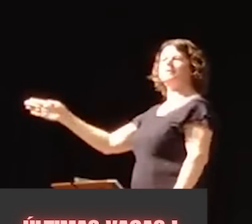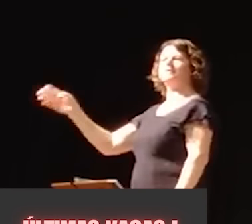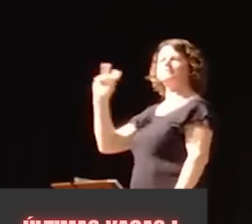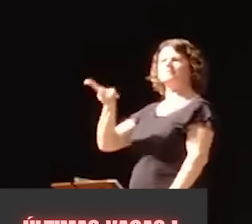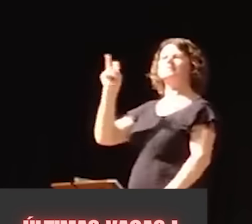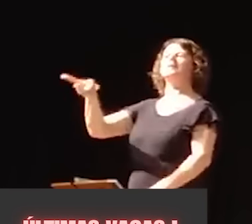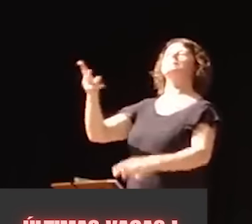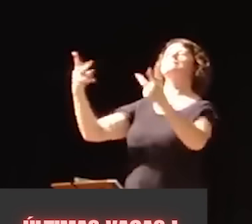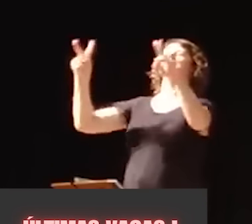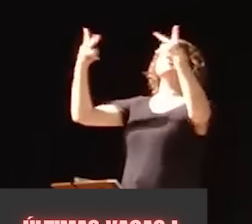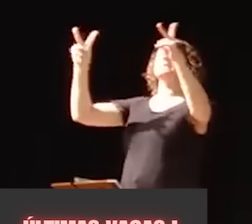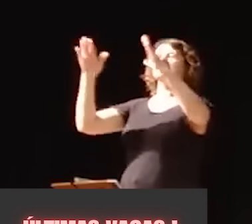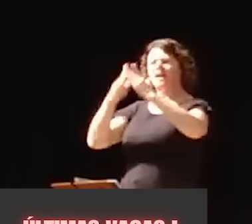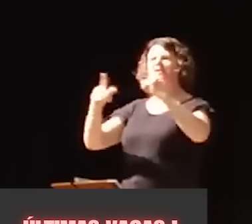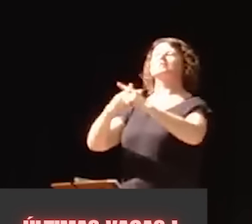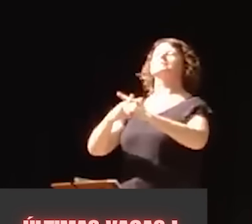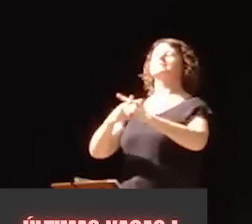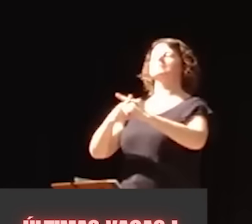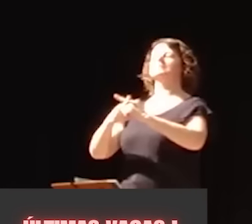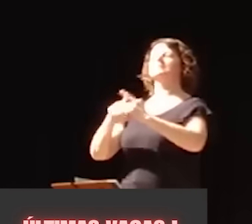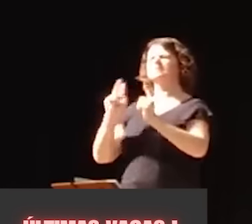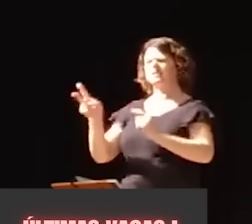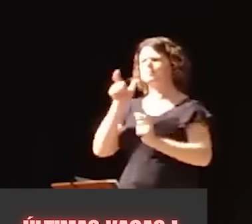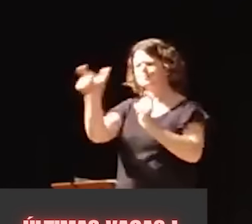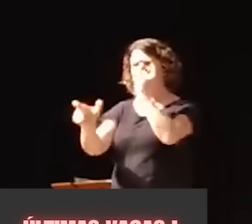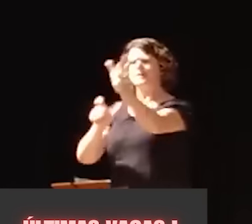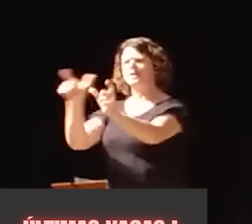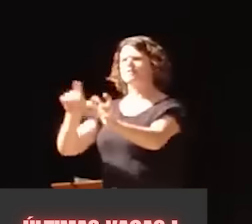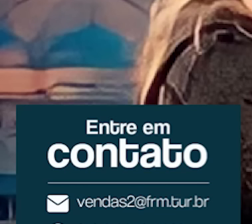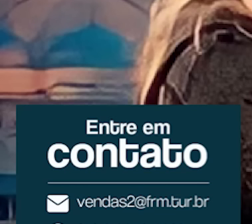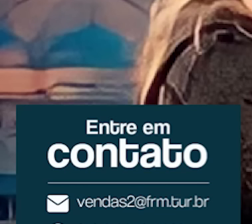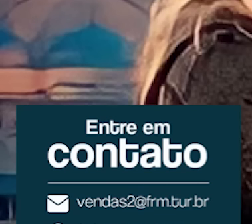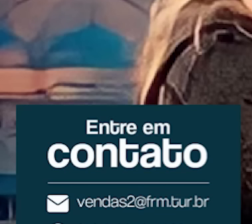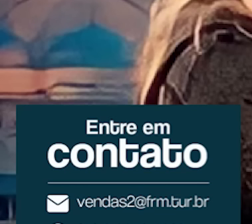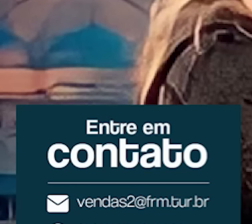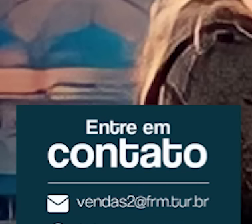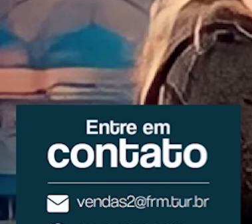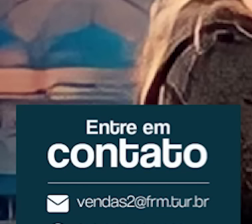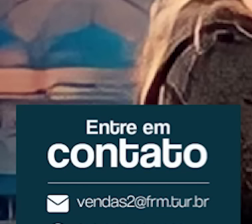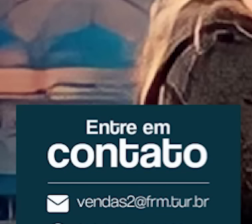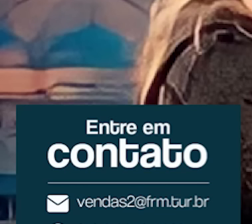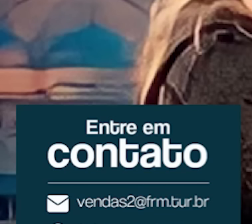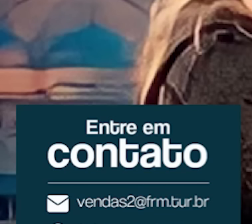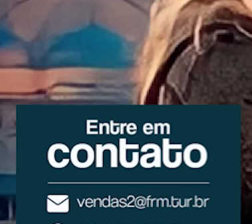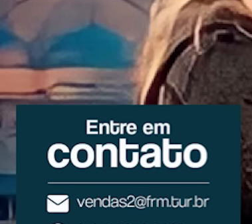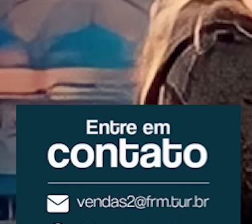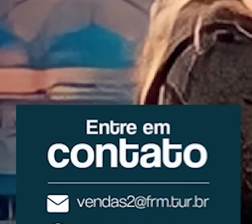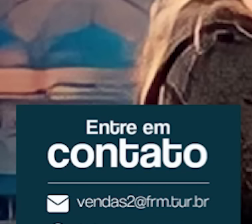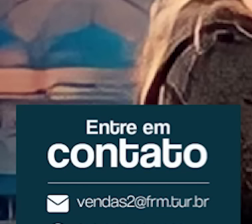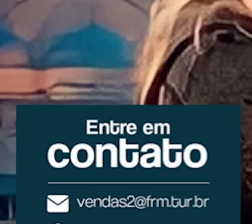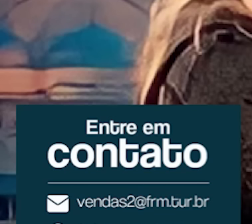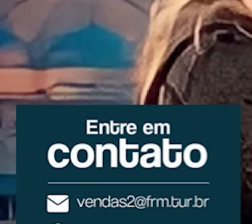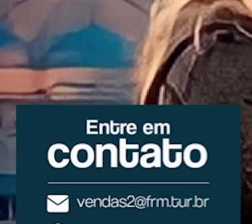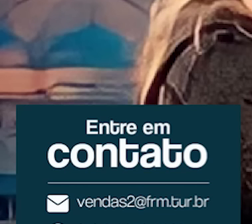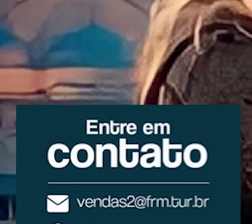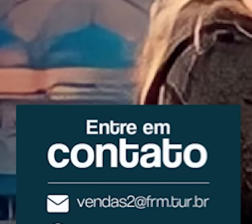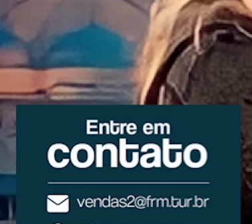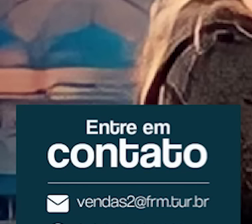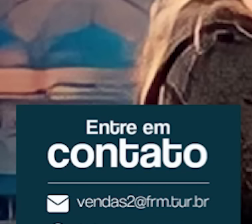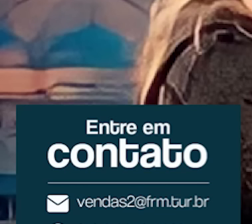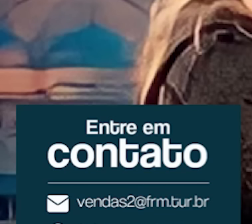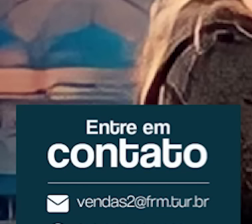coragem porque já bou muito tempo dizendo pra gente que a gente não vai conseguir é só Notícia triste mas a palavra do senhor enche da gente